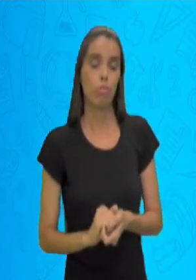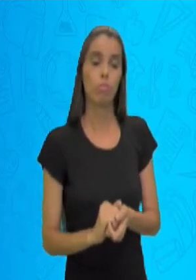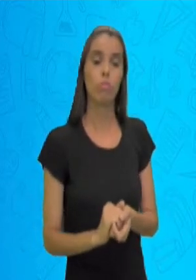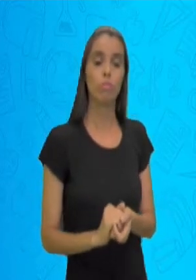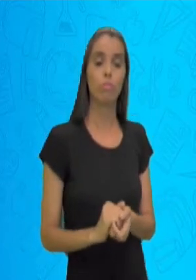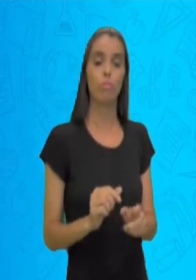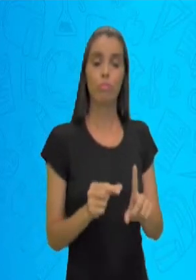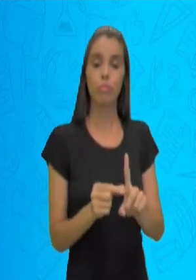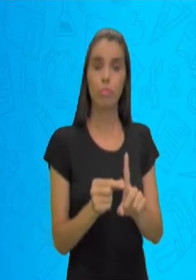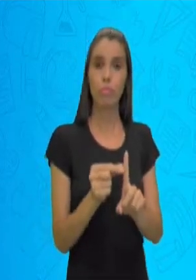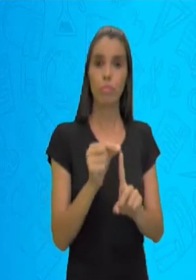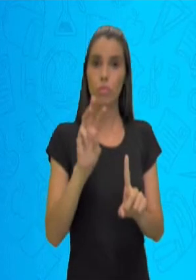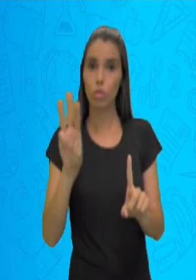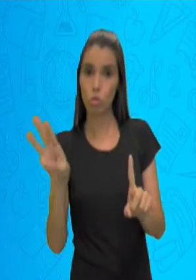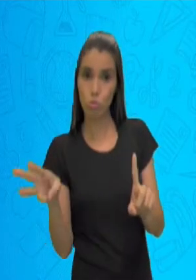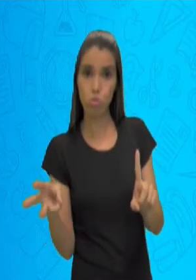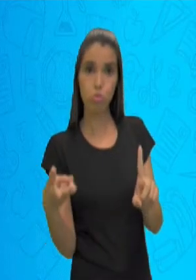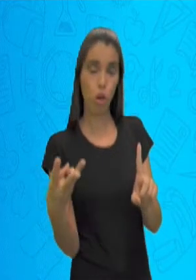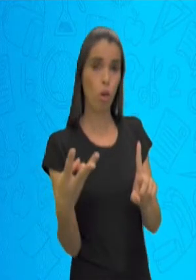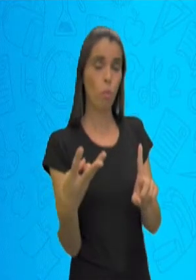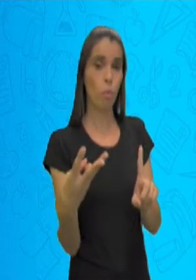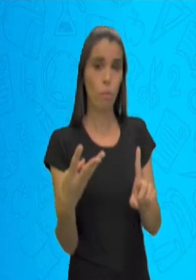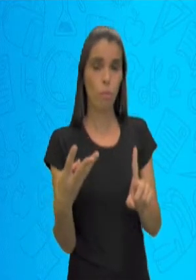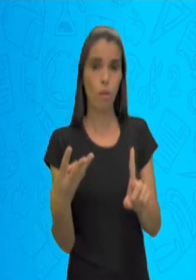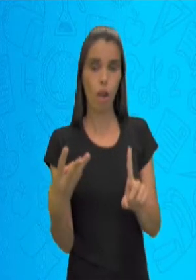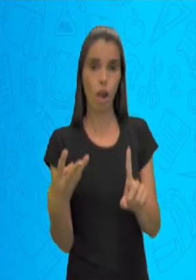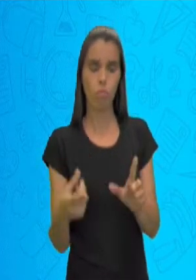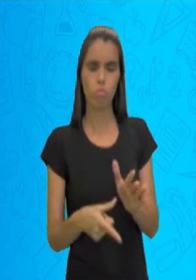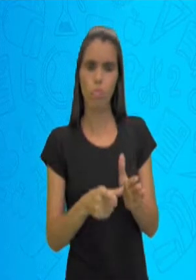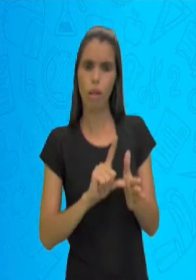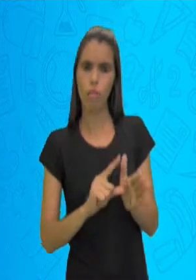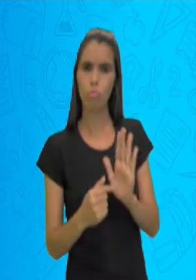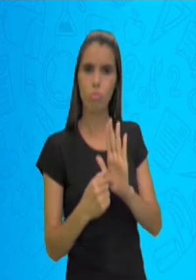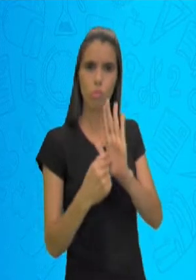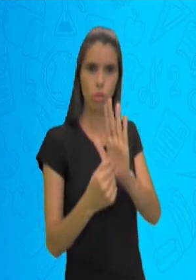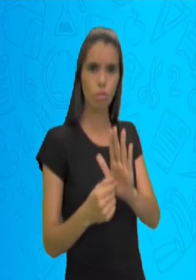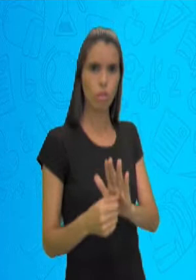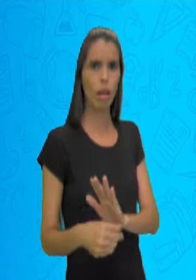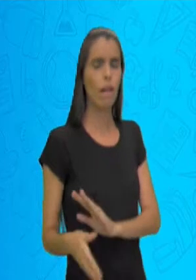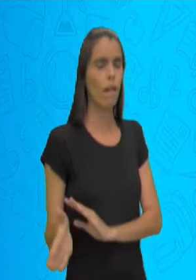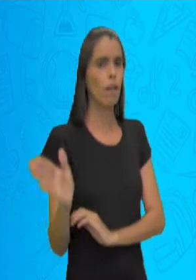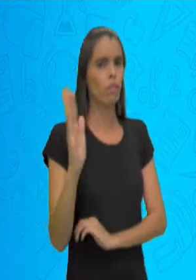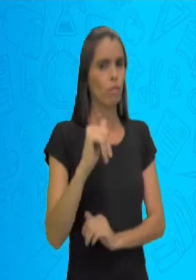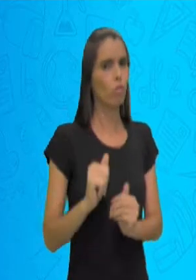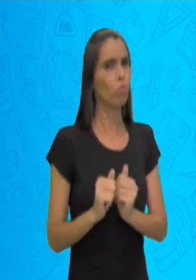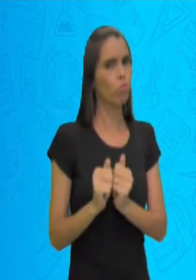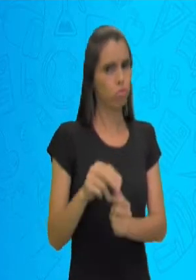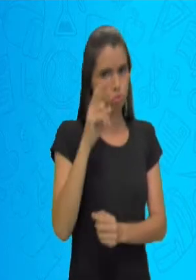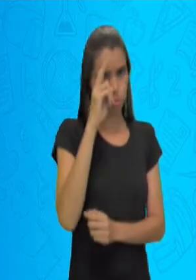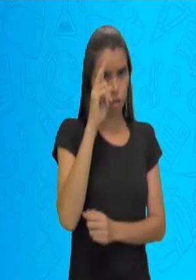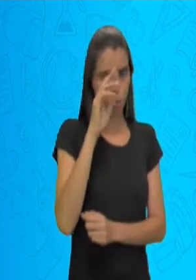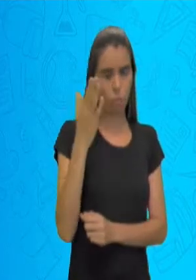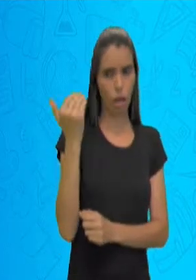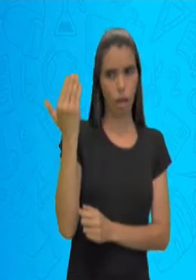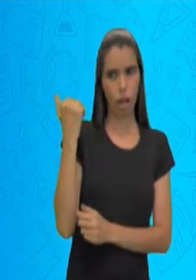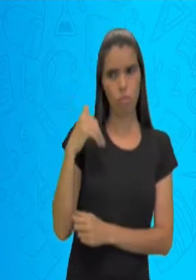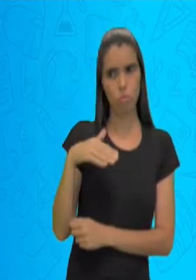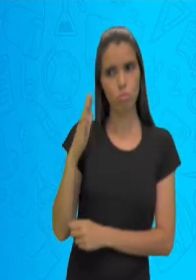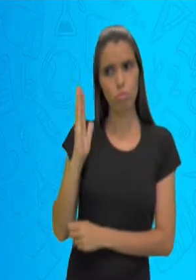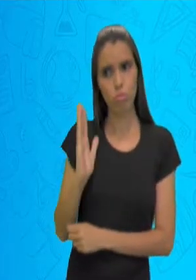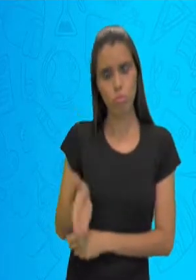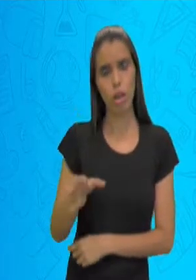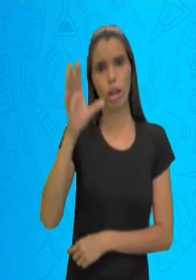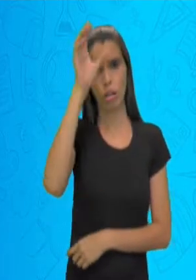Unidade de milhar. Antes de falarmos sobre a unidade de milhar, vamos recordar o que já aprendemos sobre a classe